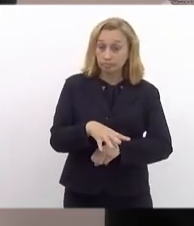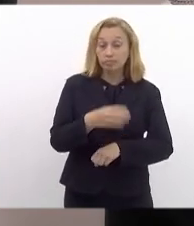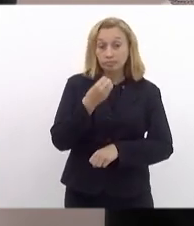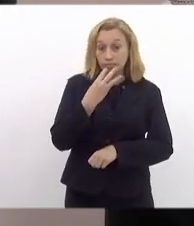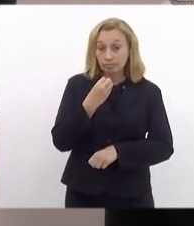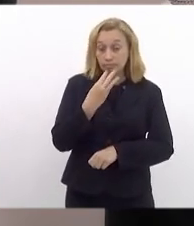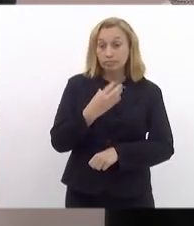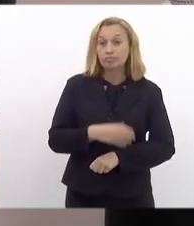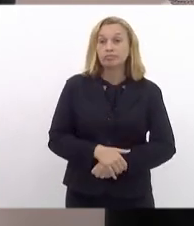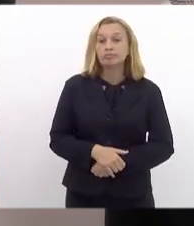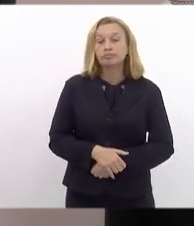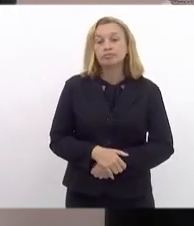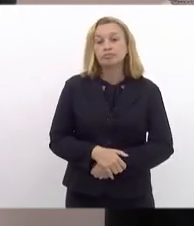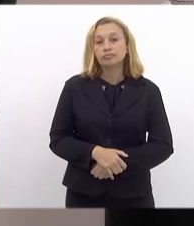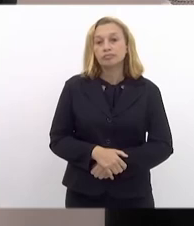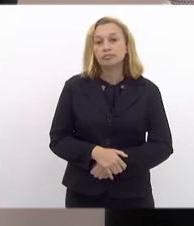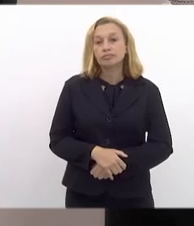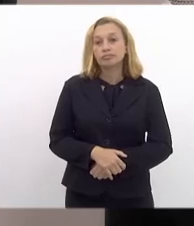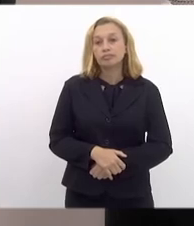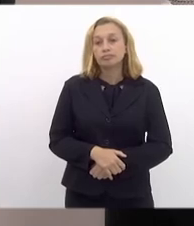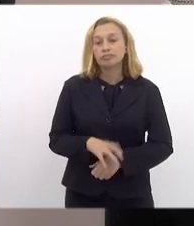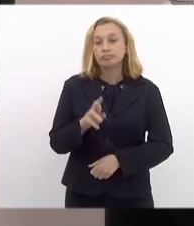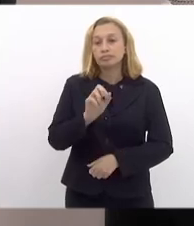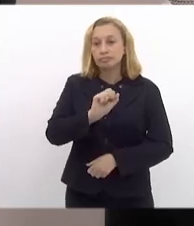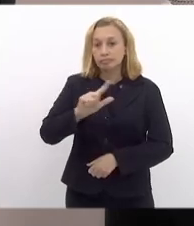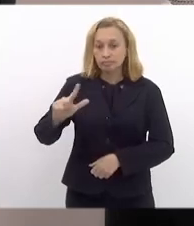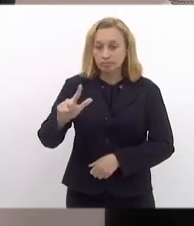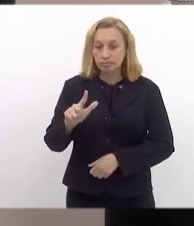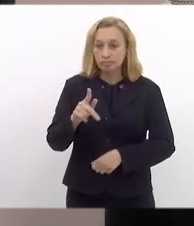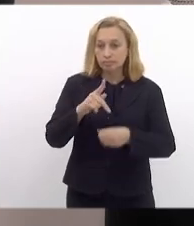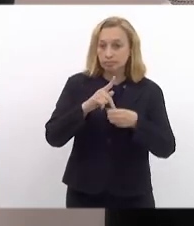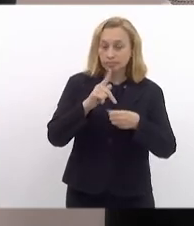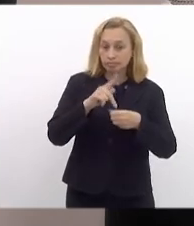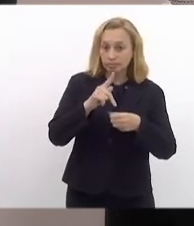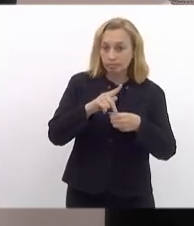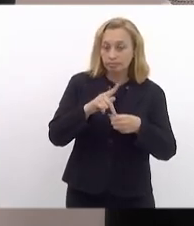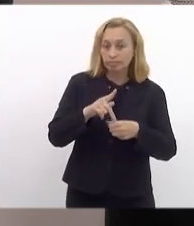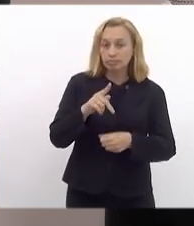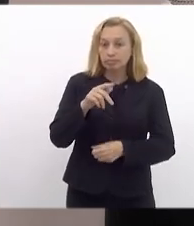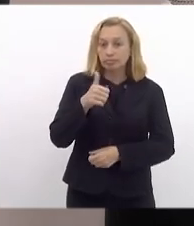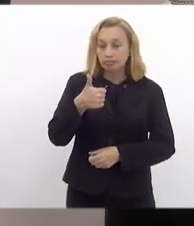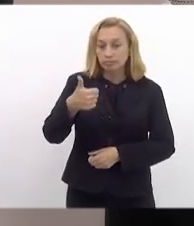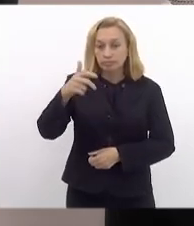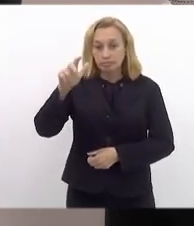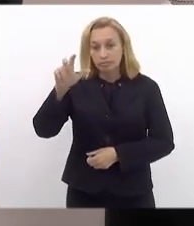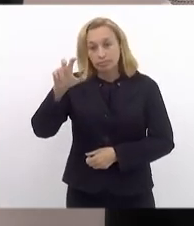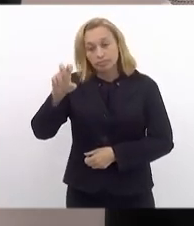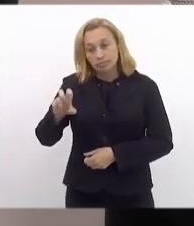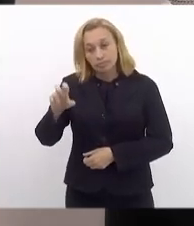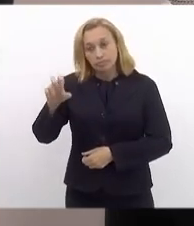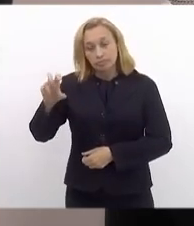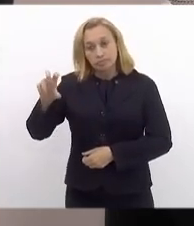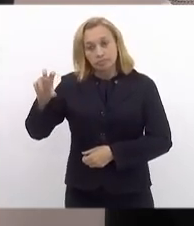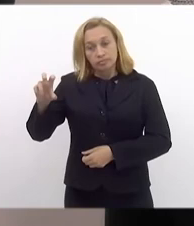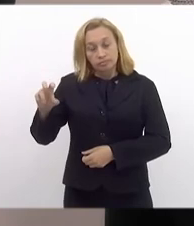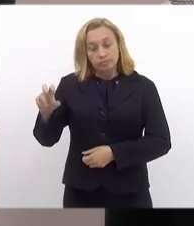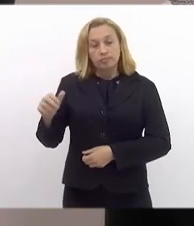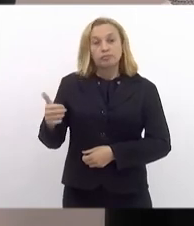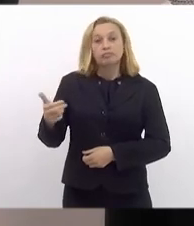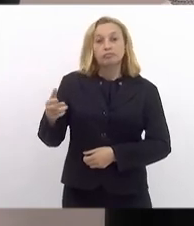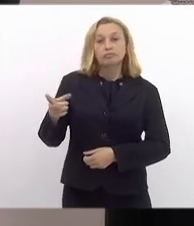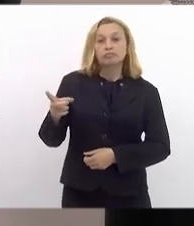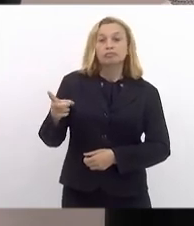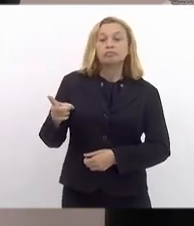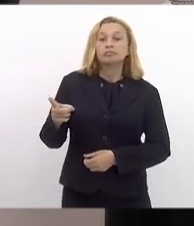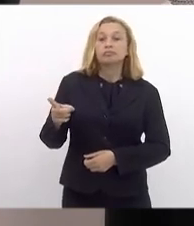positivos barril do petróleo a 115 dólar abaixo de cinco